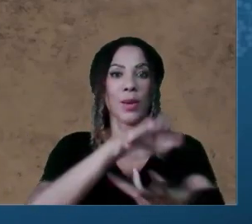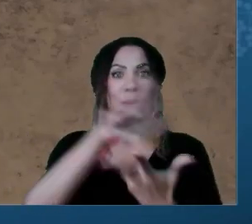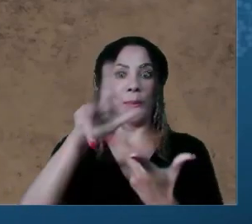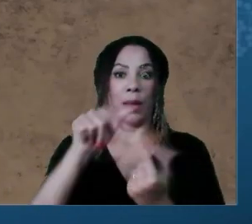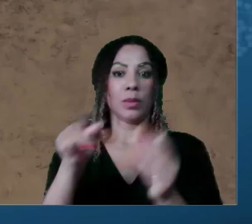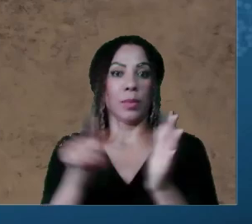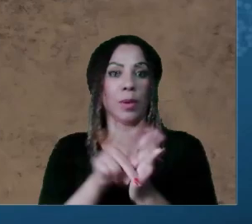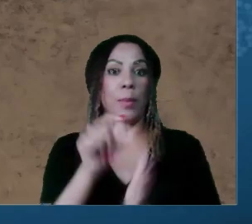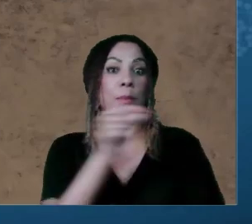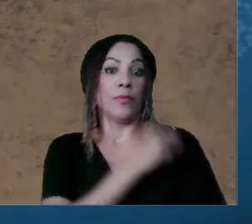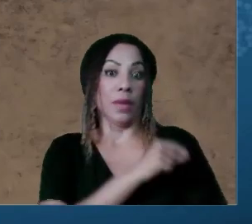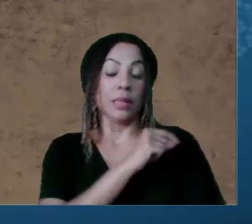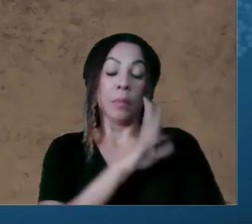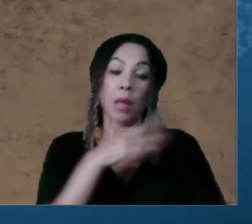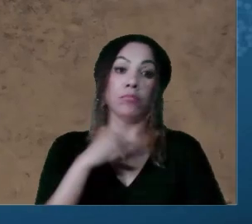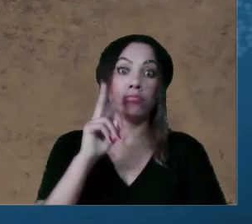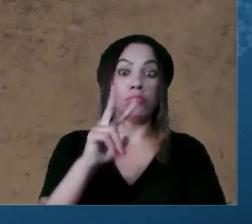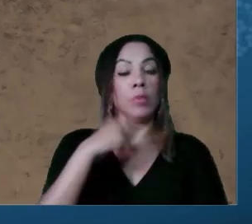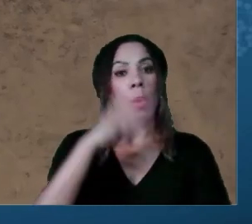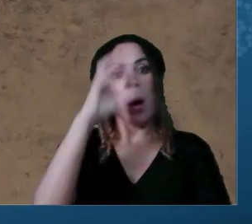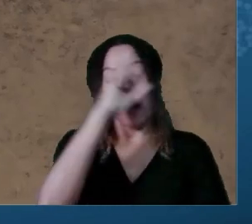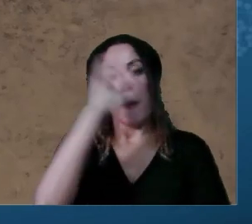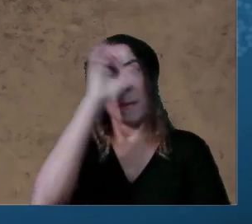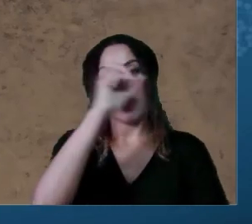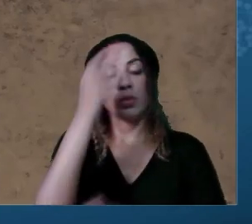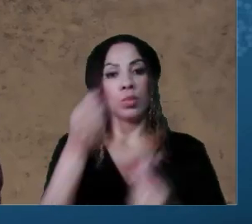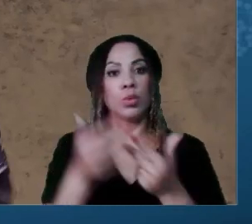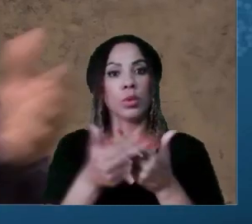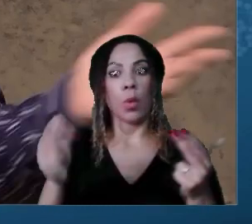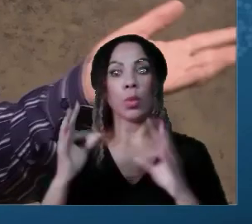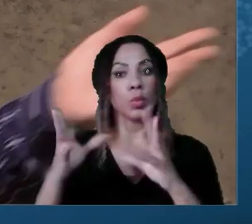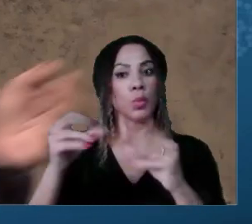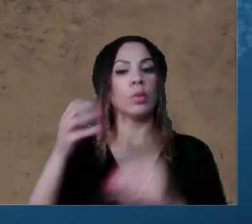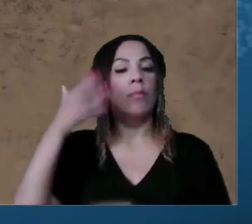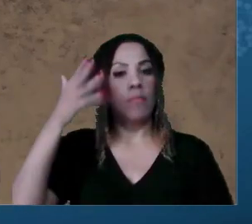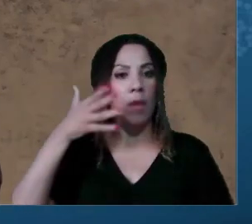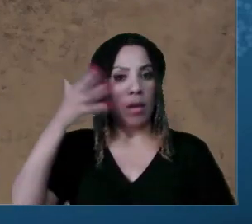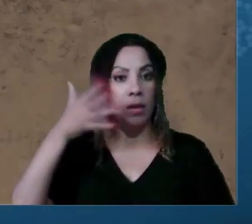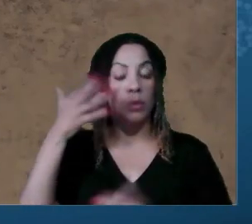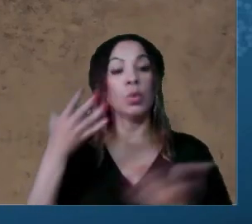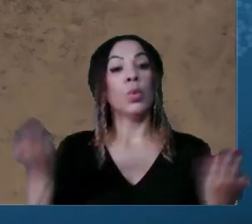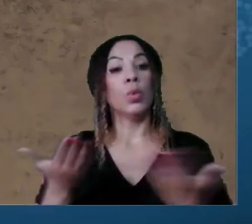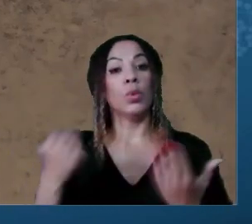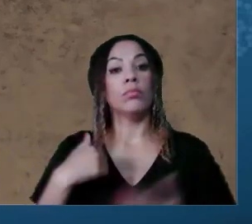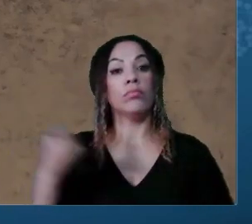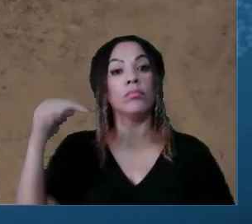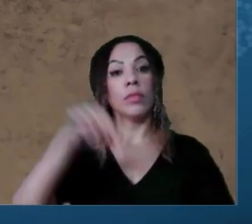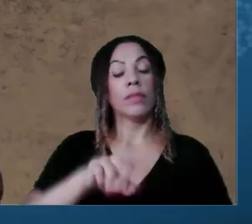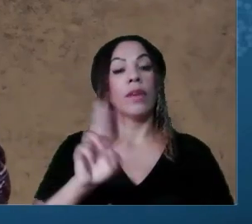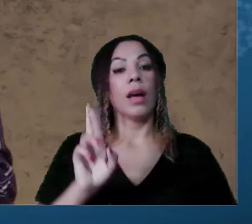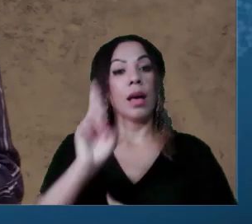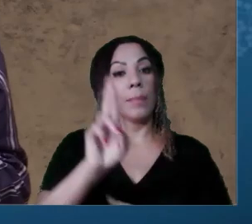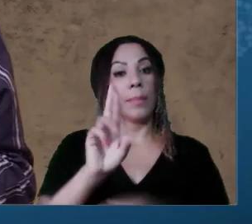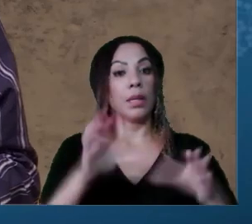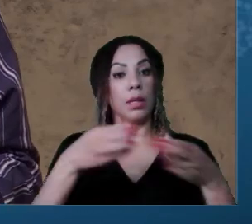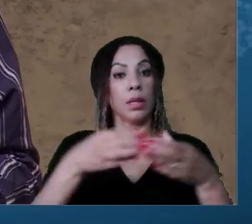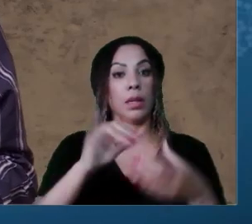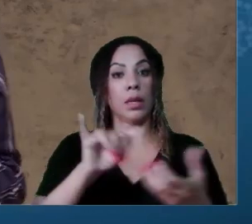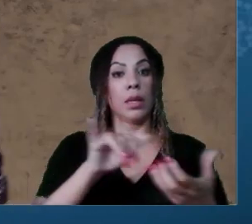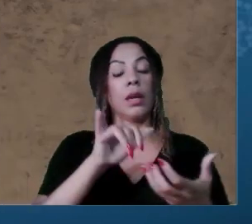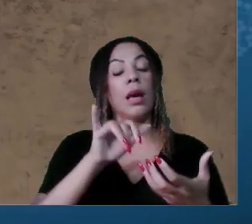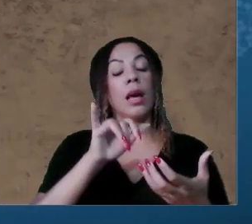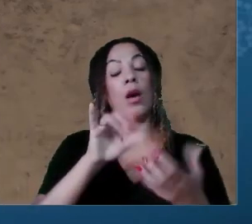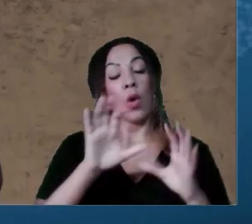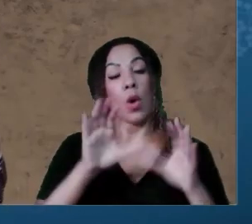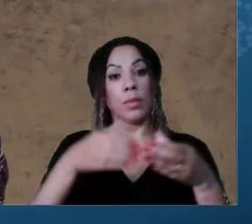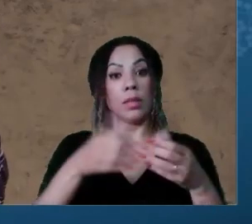tenho aprendido demais com todos vocês e todos os palestrantes. E hoje, aqui, representando a Comissão Interna de Avaliação, também é um